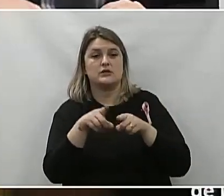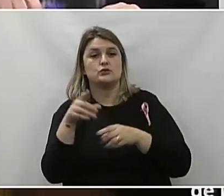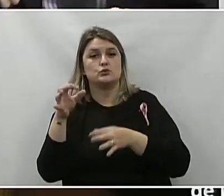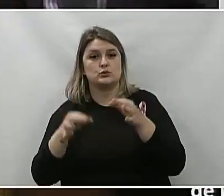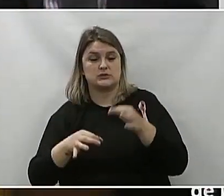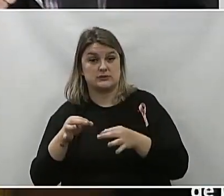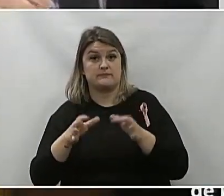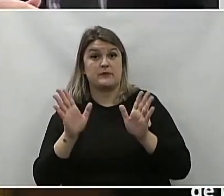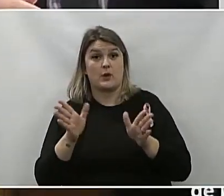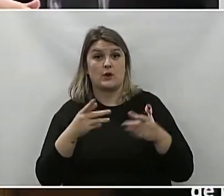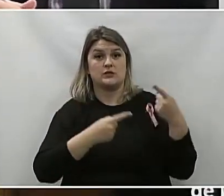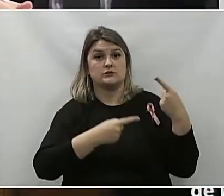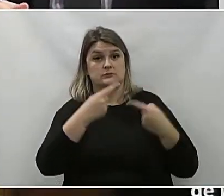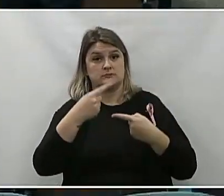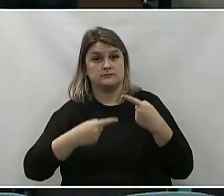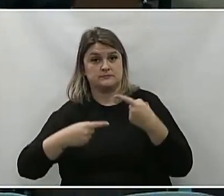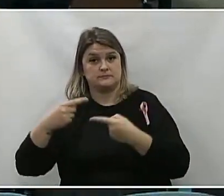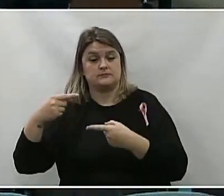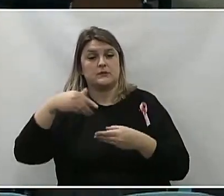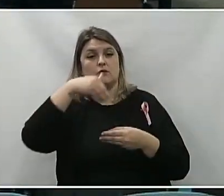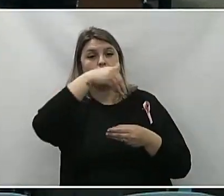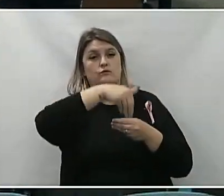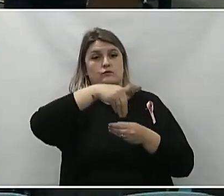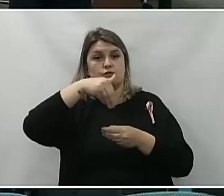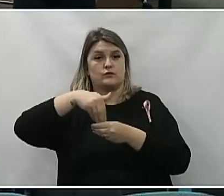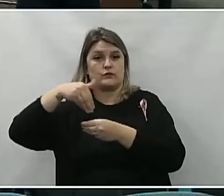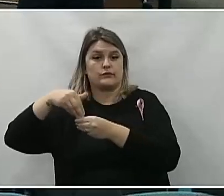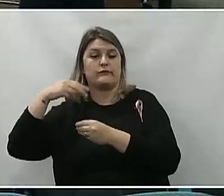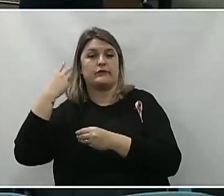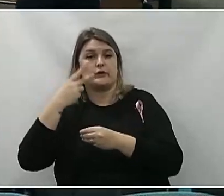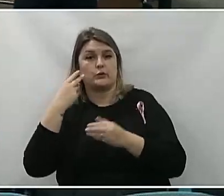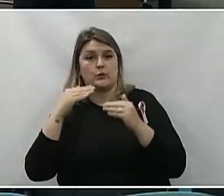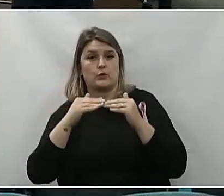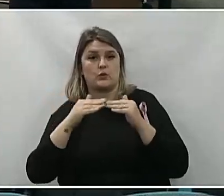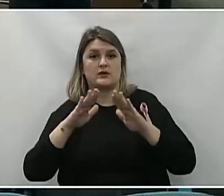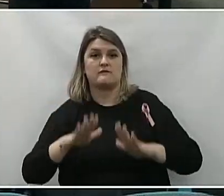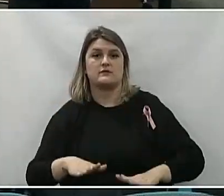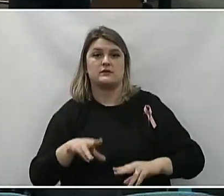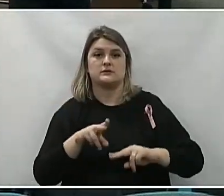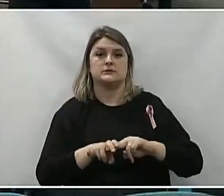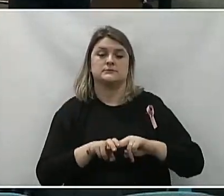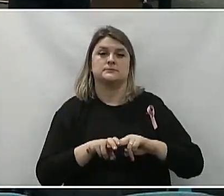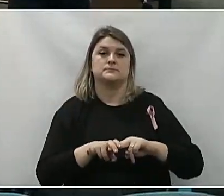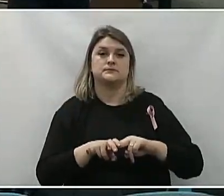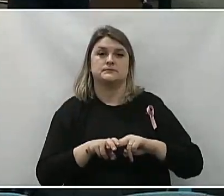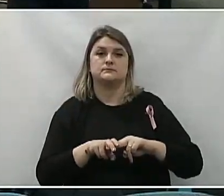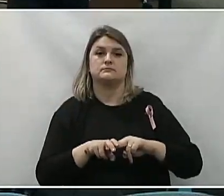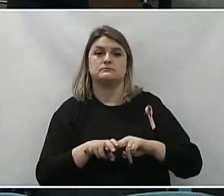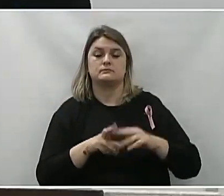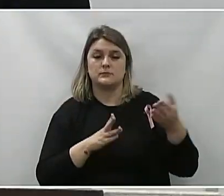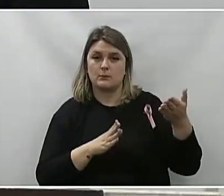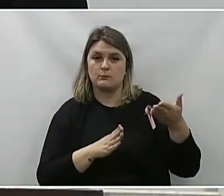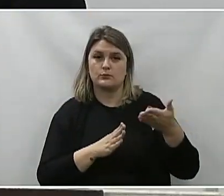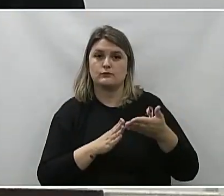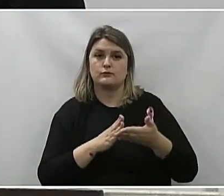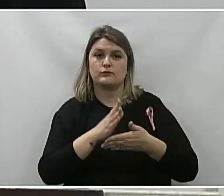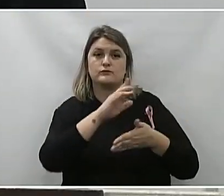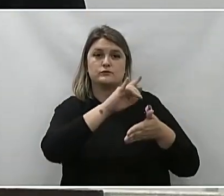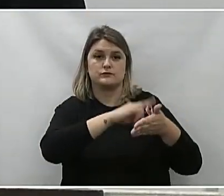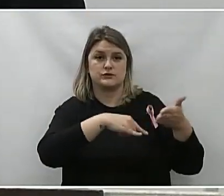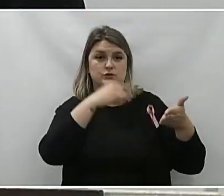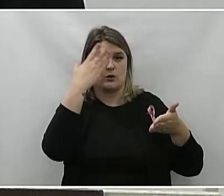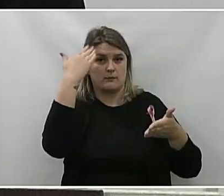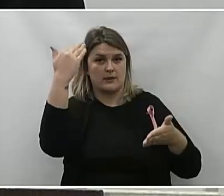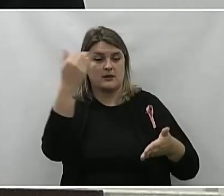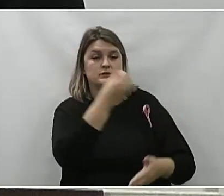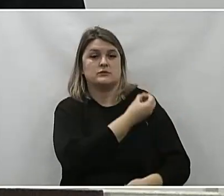em discussão votação vereadores que aprovam permaneçam Como estão aprovado noção de